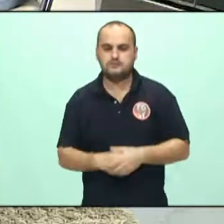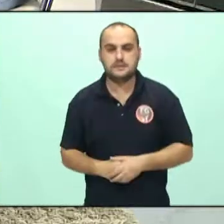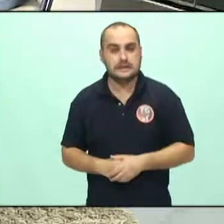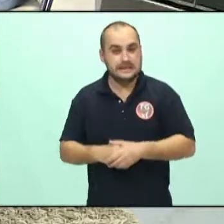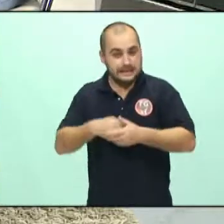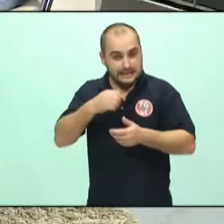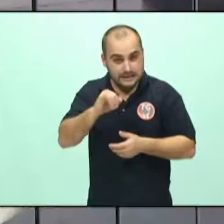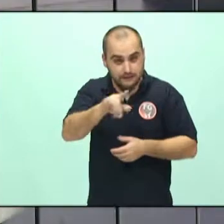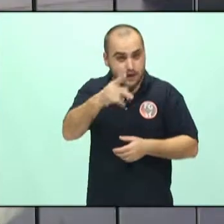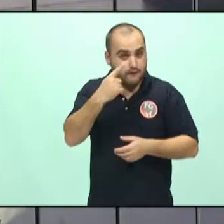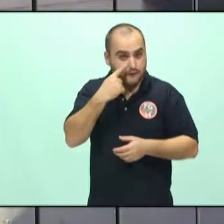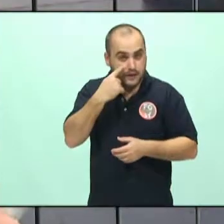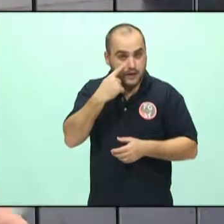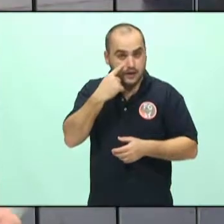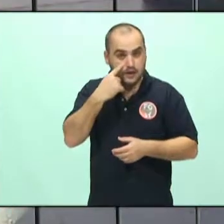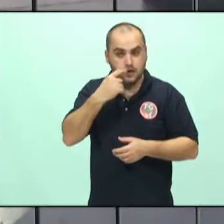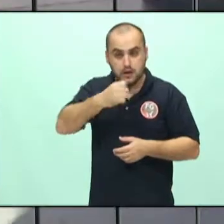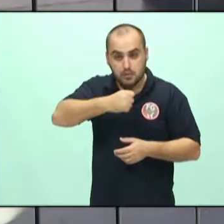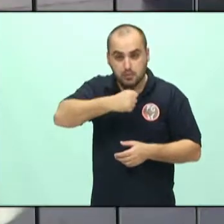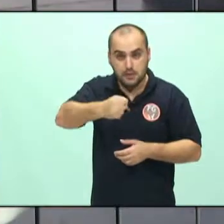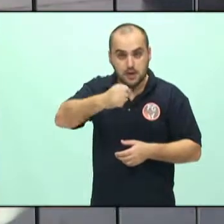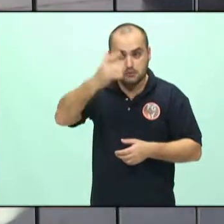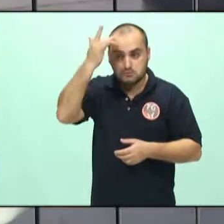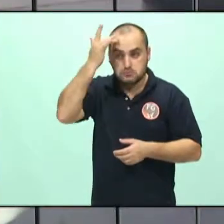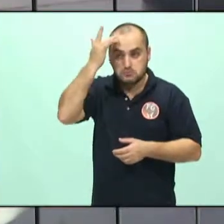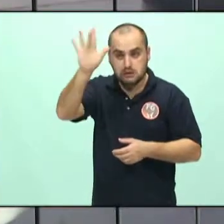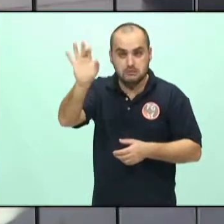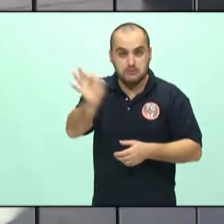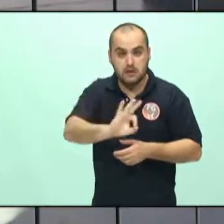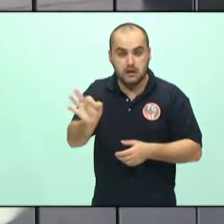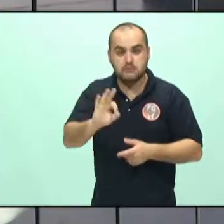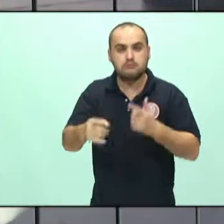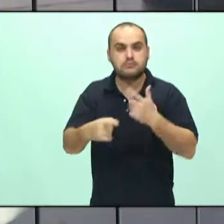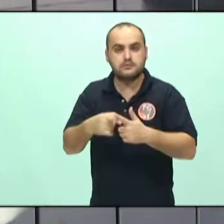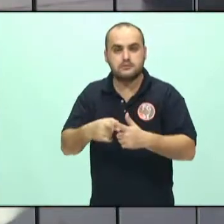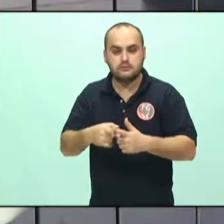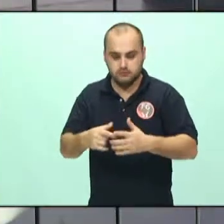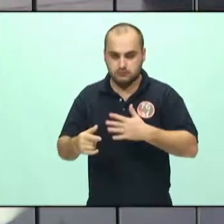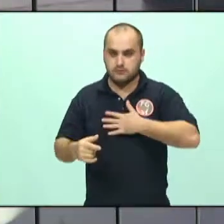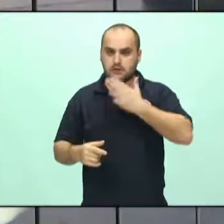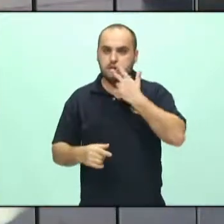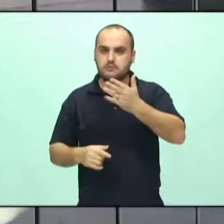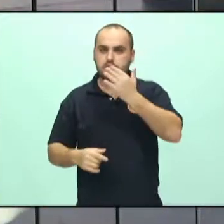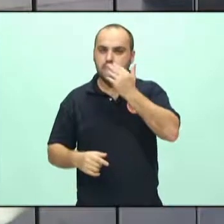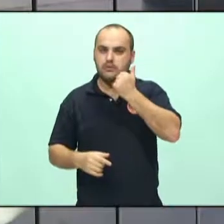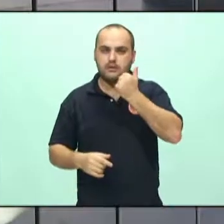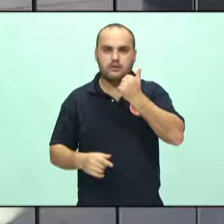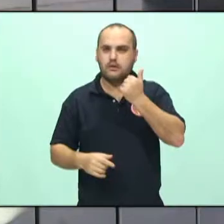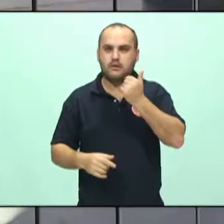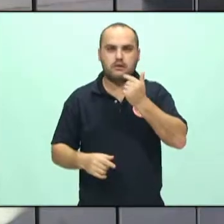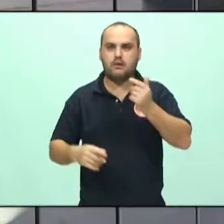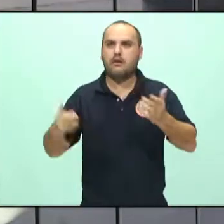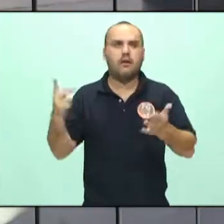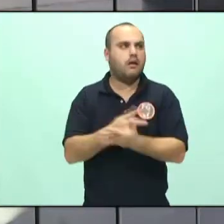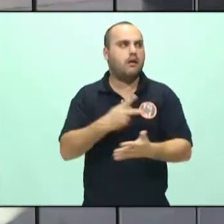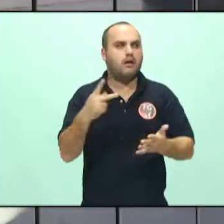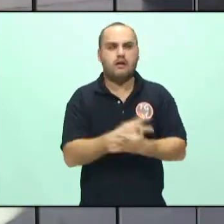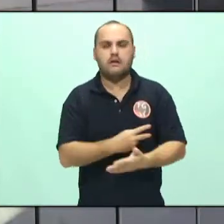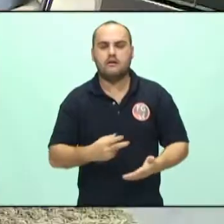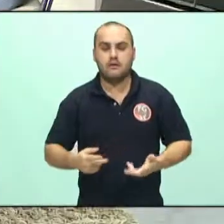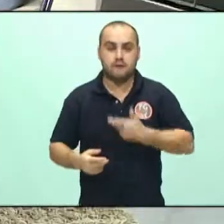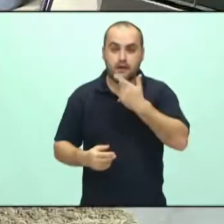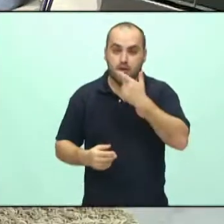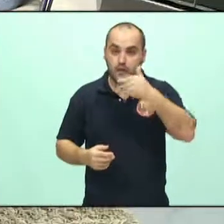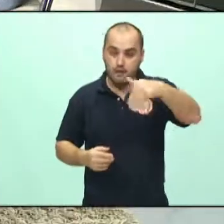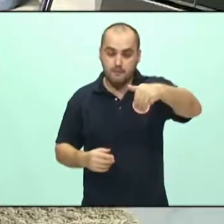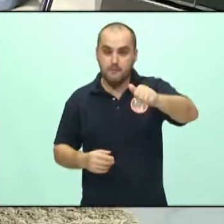dele, você vai dizer assim, pô, eu sou jornalista e eu não sei nada. Porque o nosso hábito alimentar está um desespero. Ele falou, por exemplo, da margarina, e